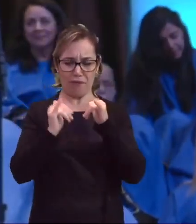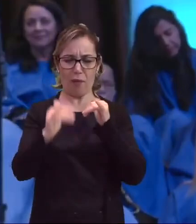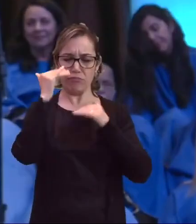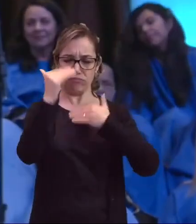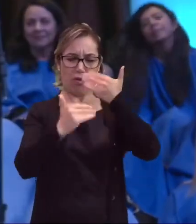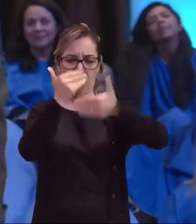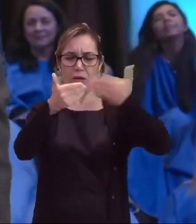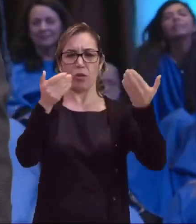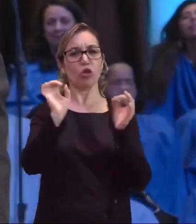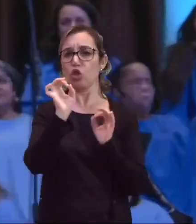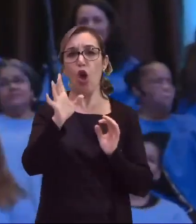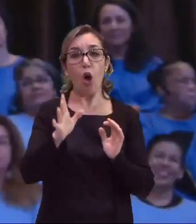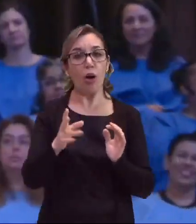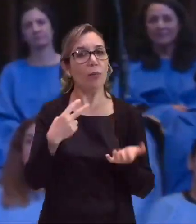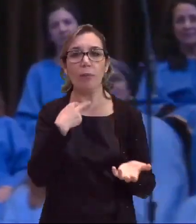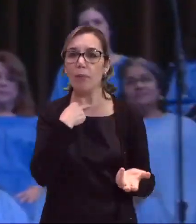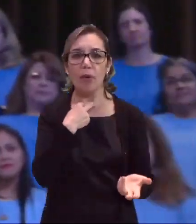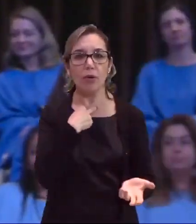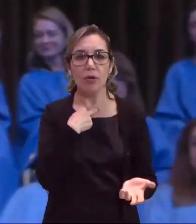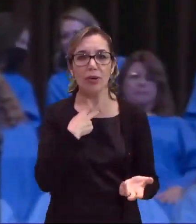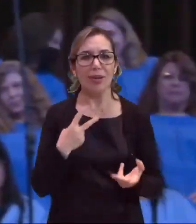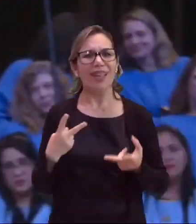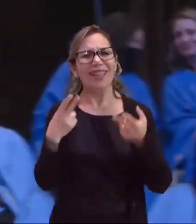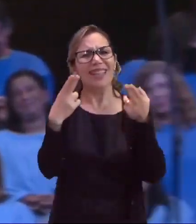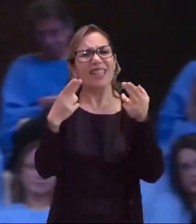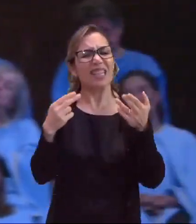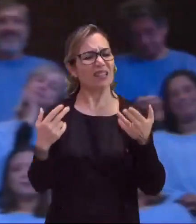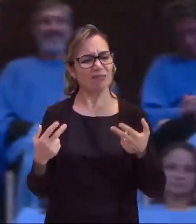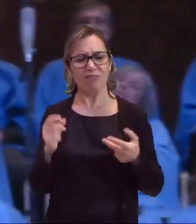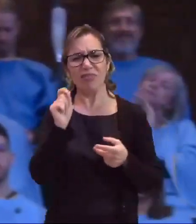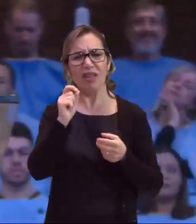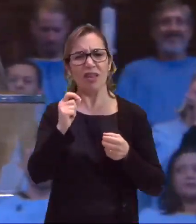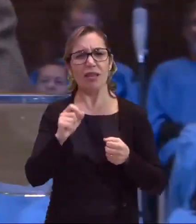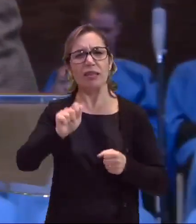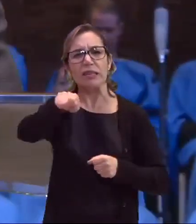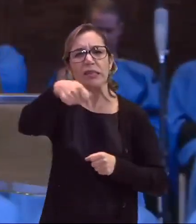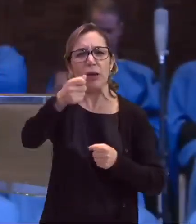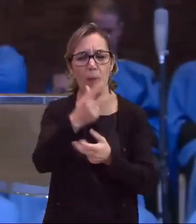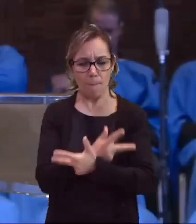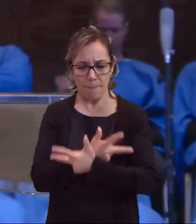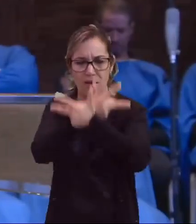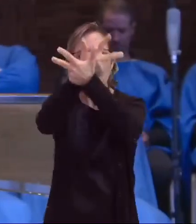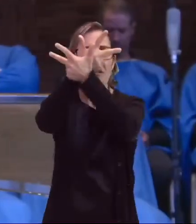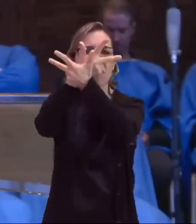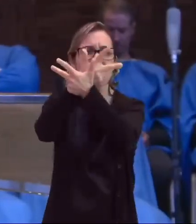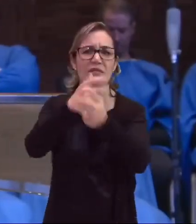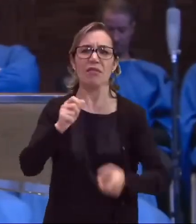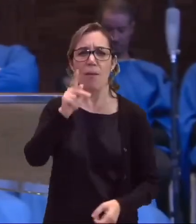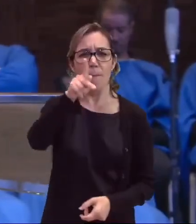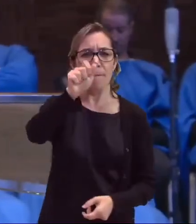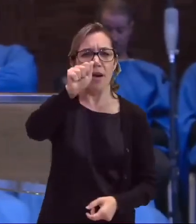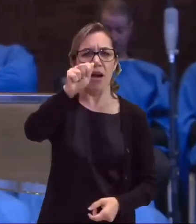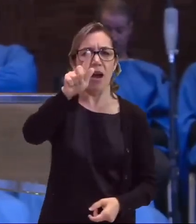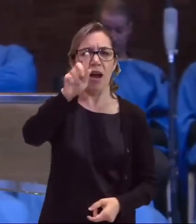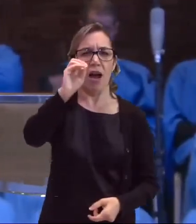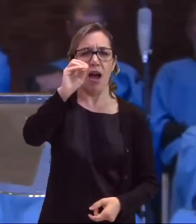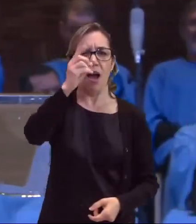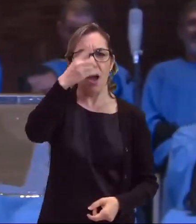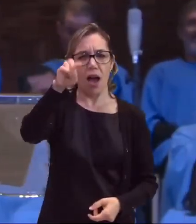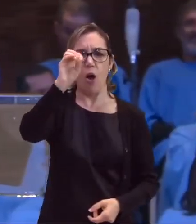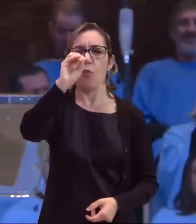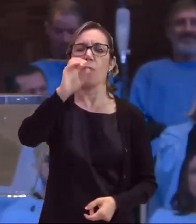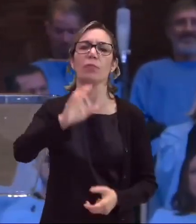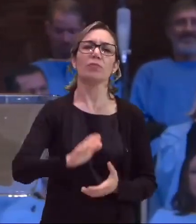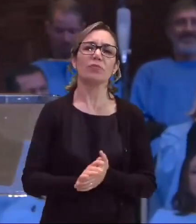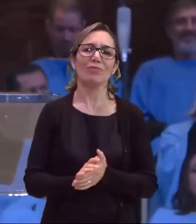não olha como um Pagão e o que Jesus queria dizer com isso e quando orarem não fiquem sempre